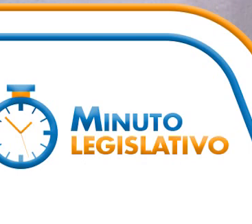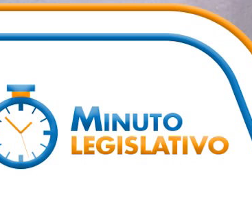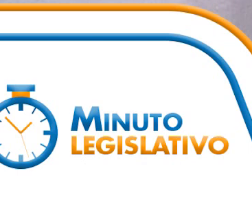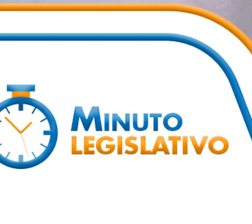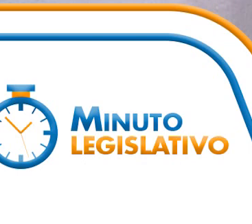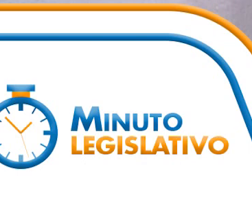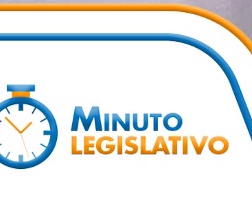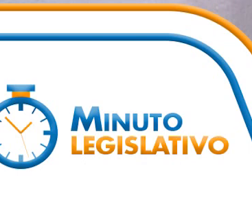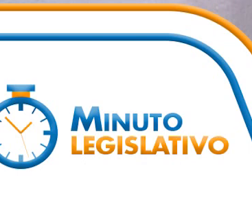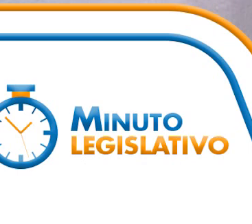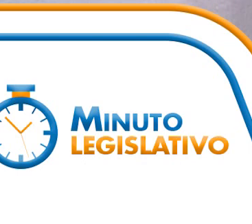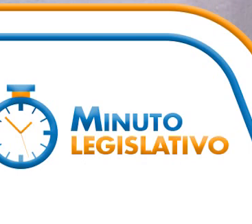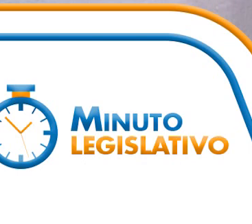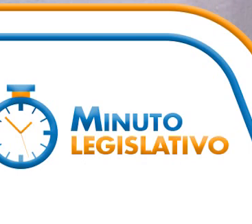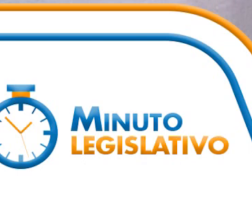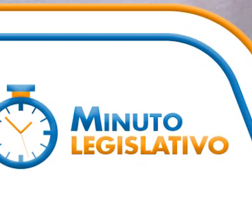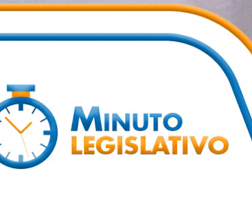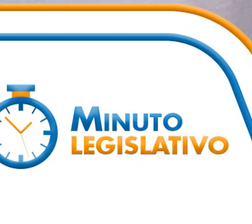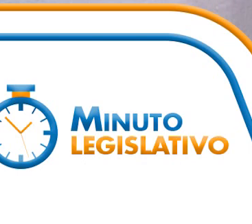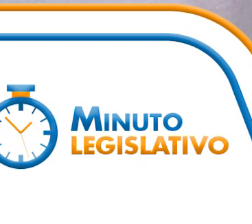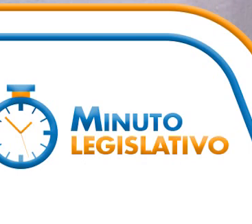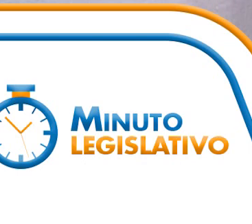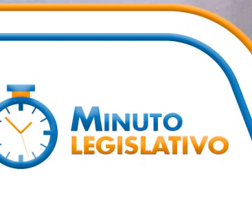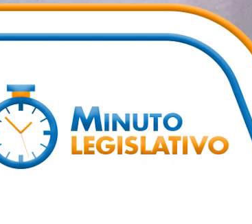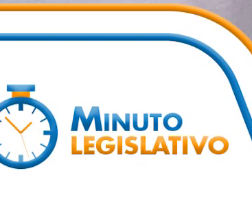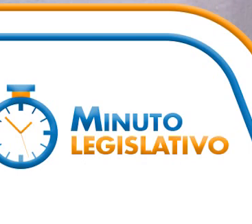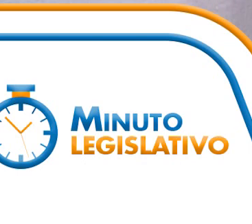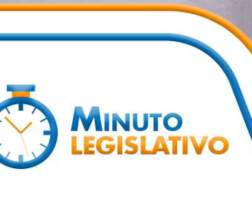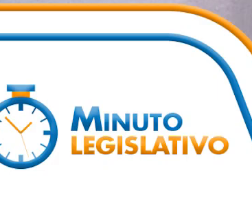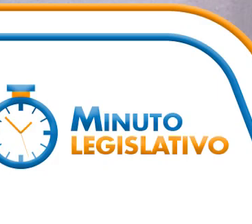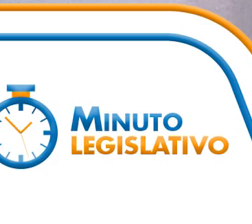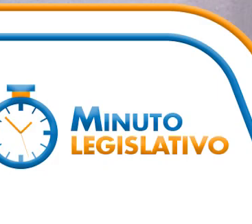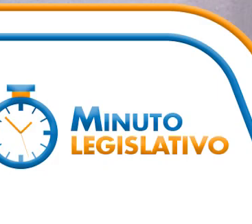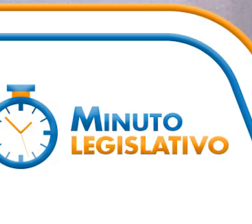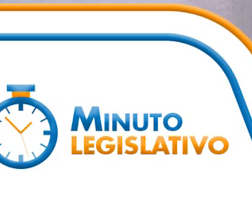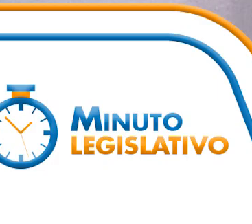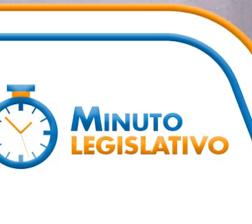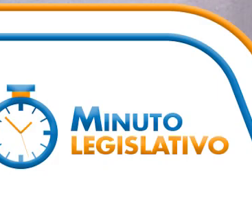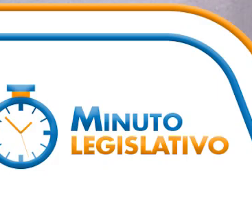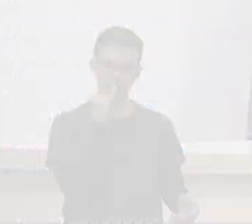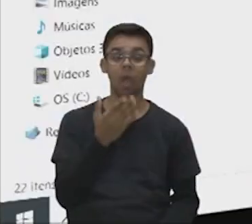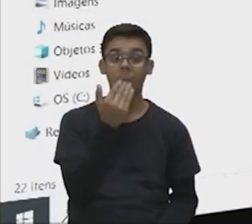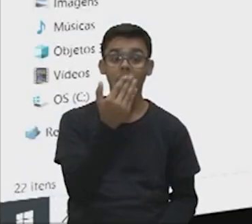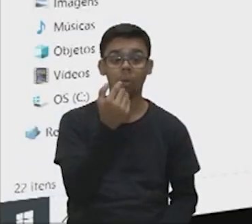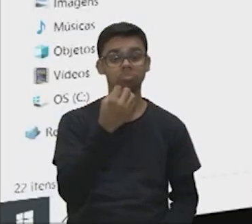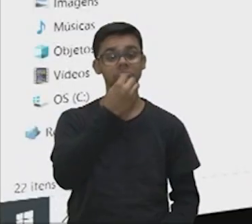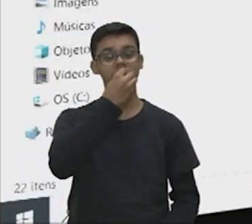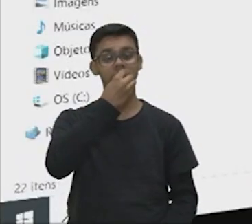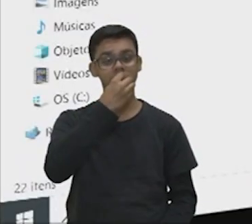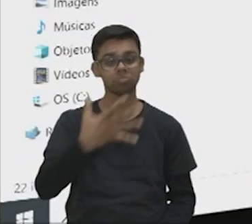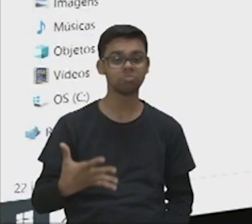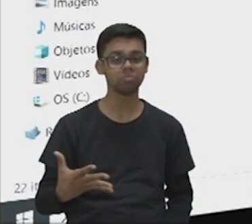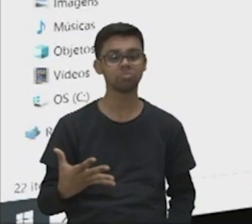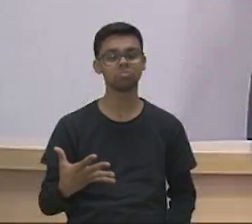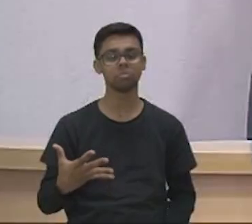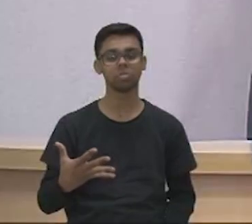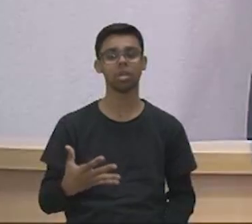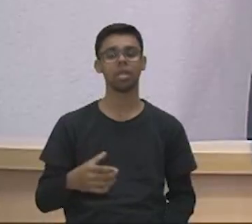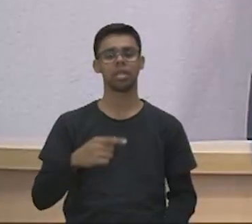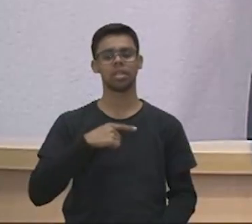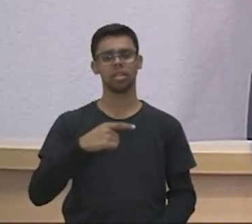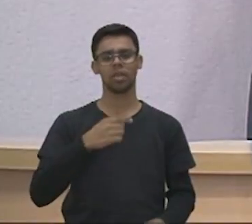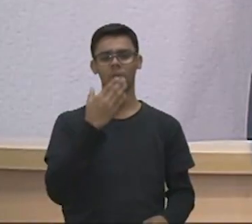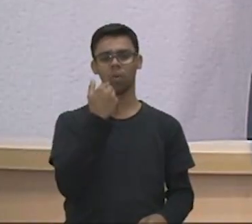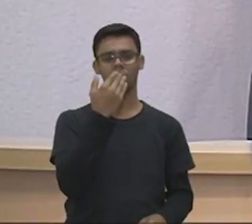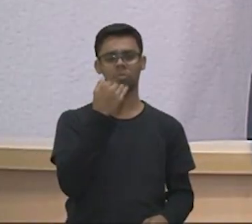oferecidas. Ela disse que irá apresentar um requerimento para a volta do café da tarde nas escolas. Foi passado para mim de tudo integral, não